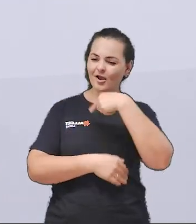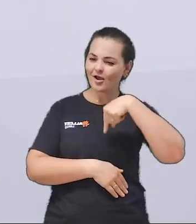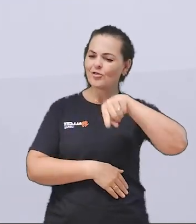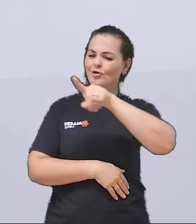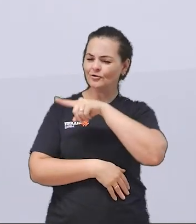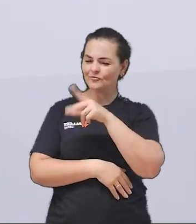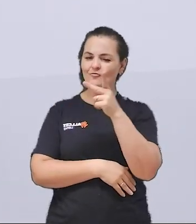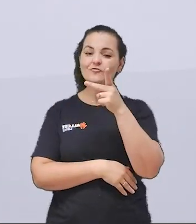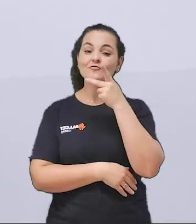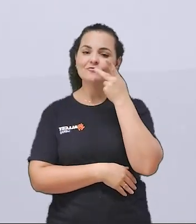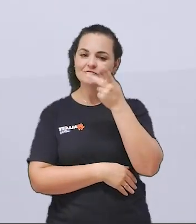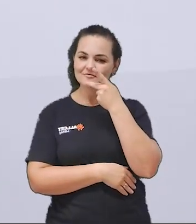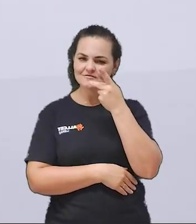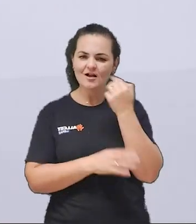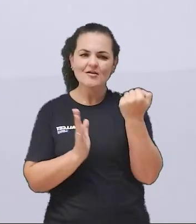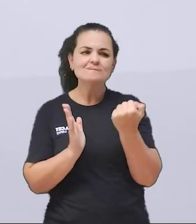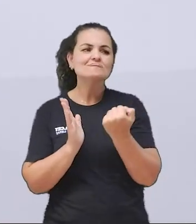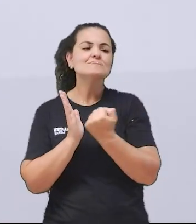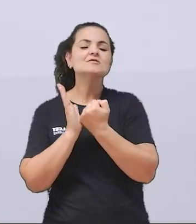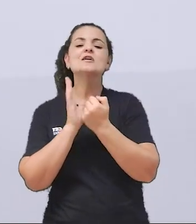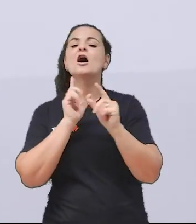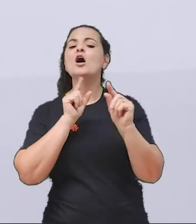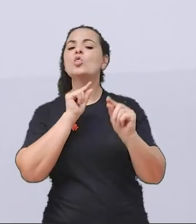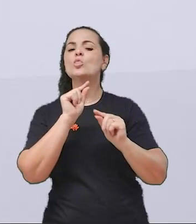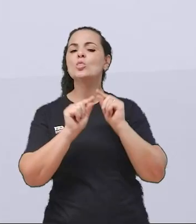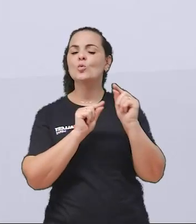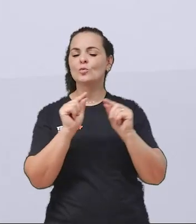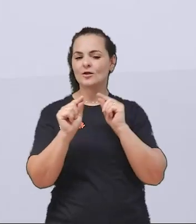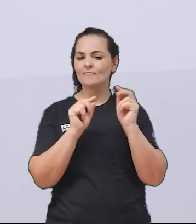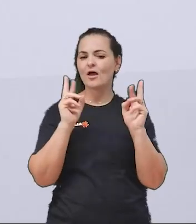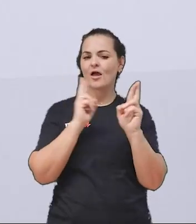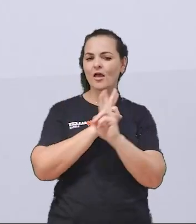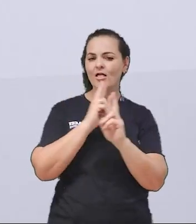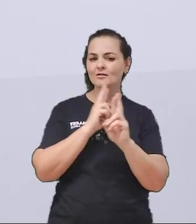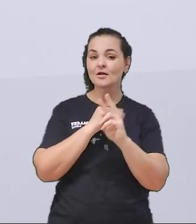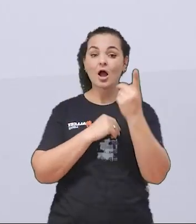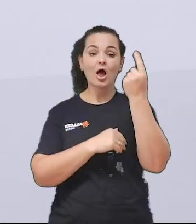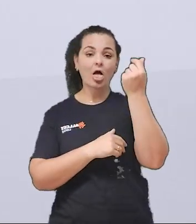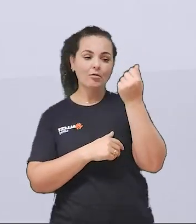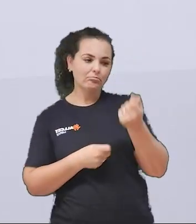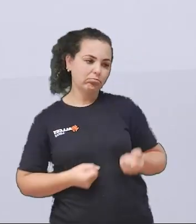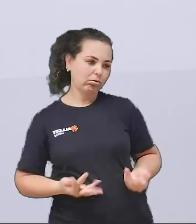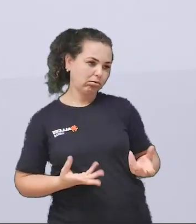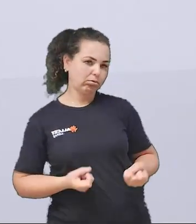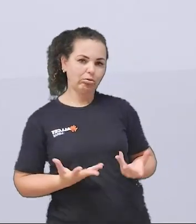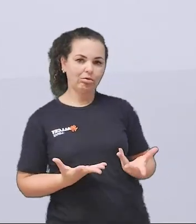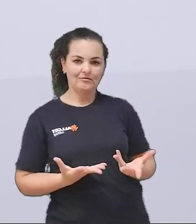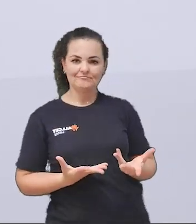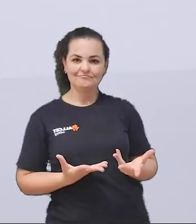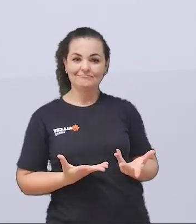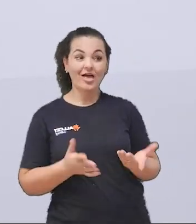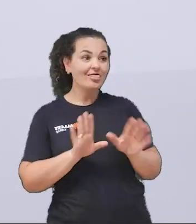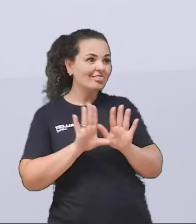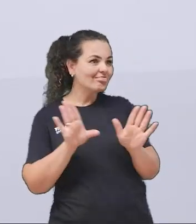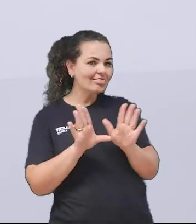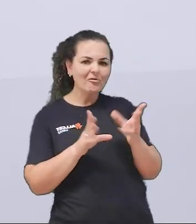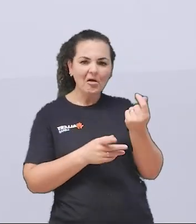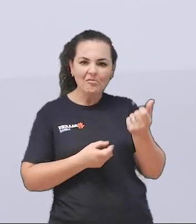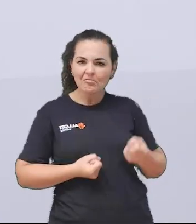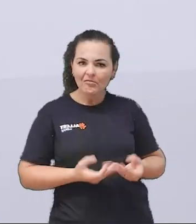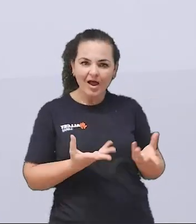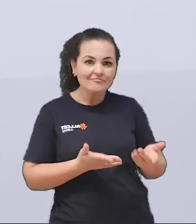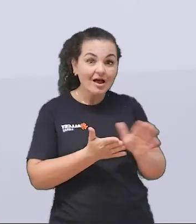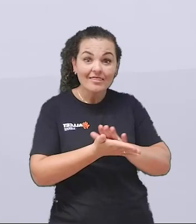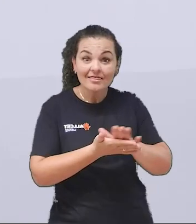muito bem destacado na fala de vocês a questão relacionada ao não gasto porque